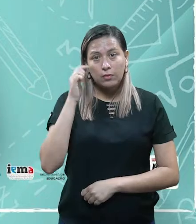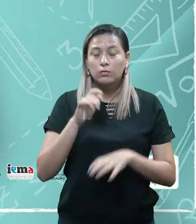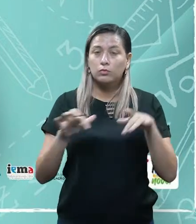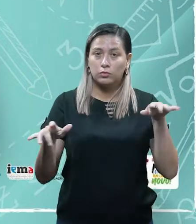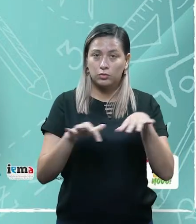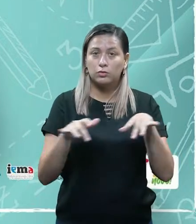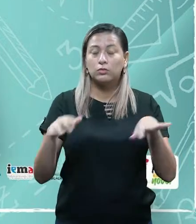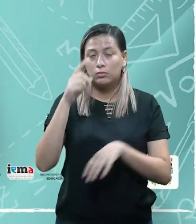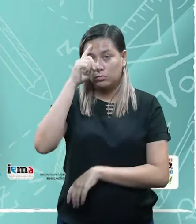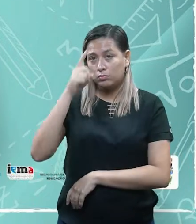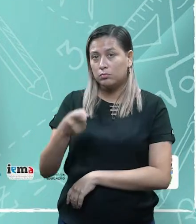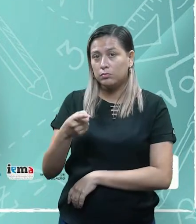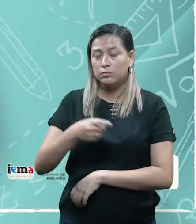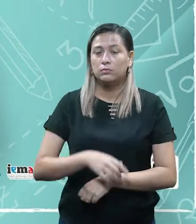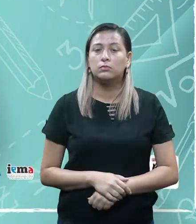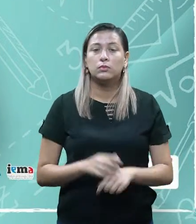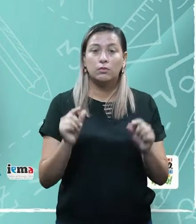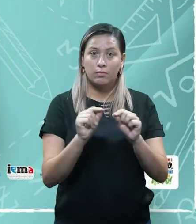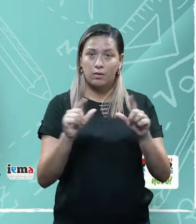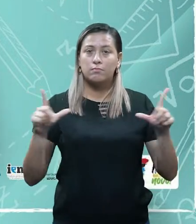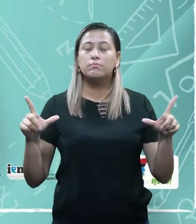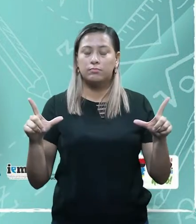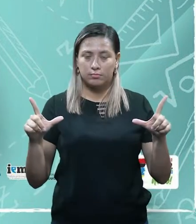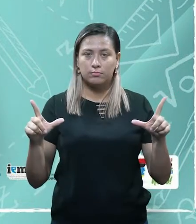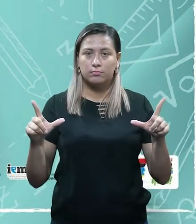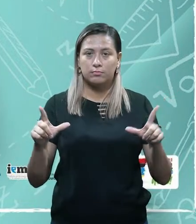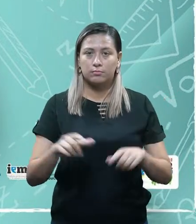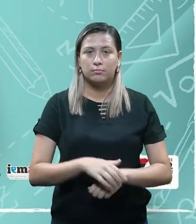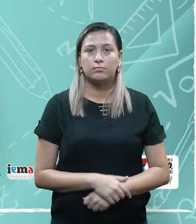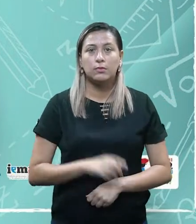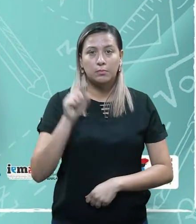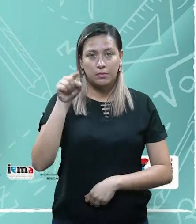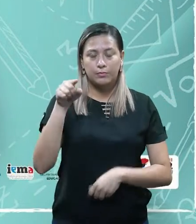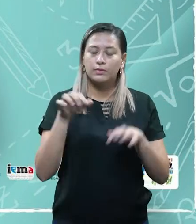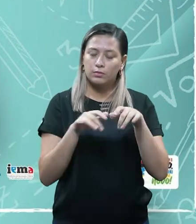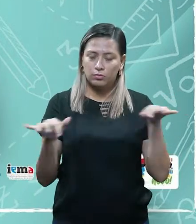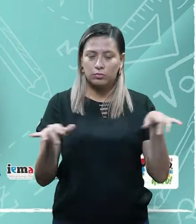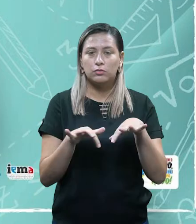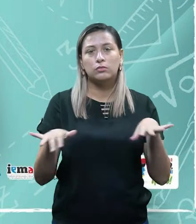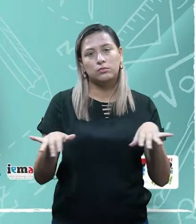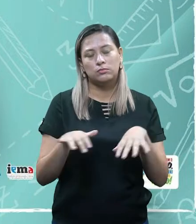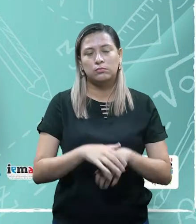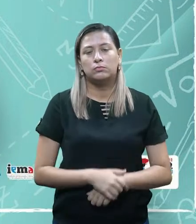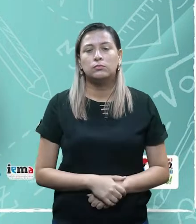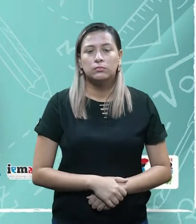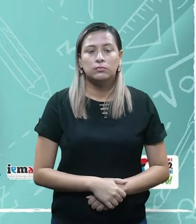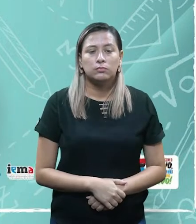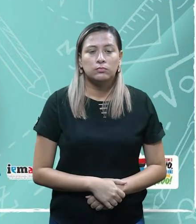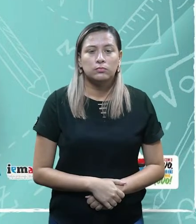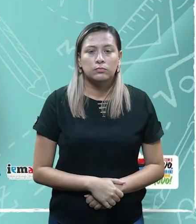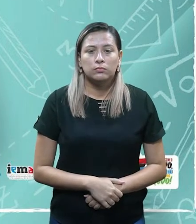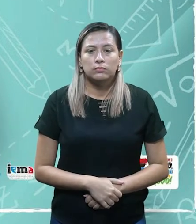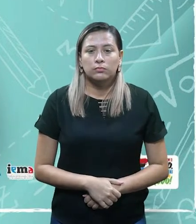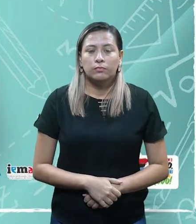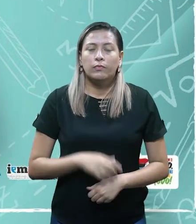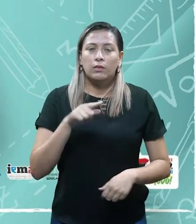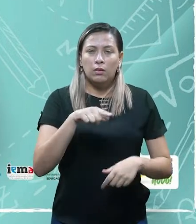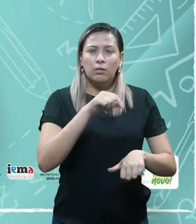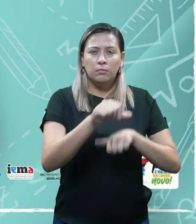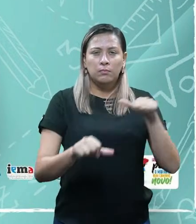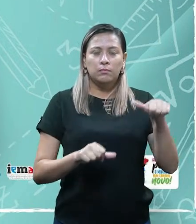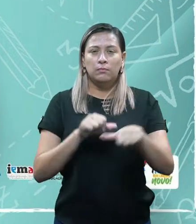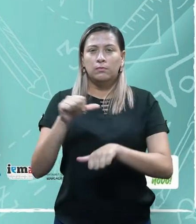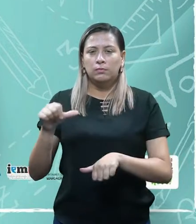digitando o comando. Então, ele vai abrir aquela janelinha lá para você digitar o que você quer. Tá? Então, ele fica alternando